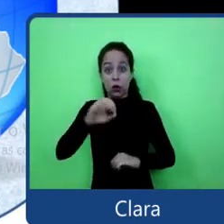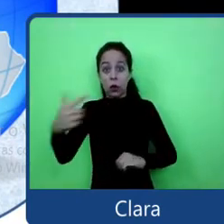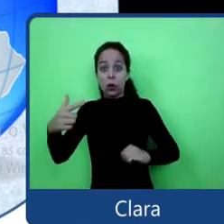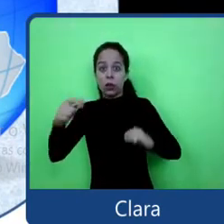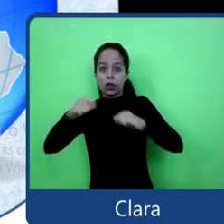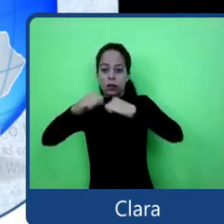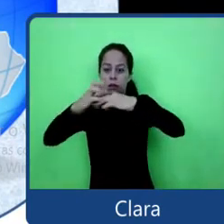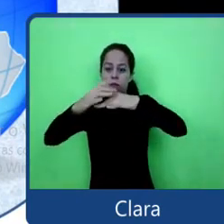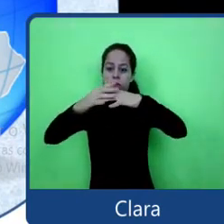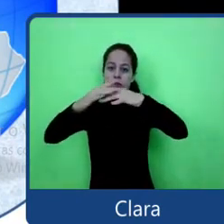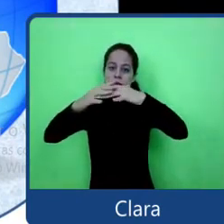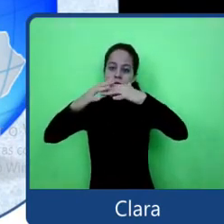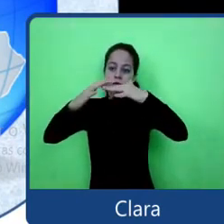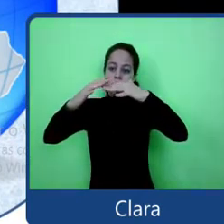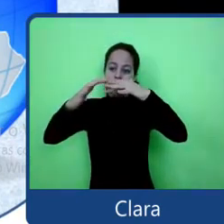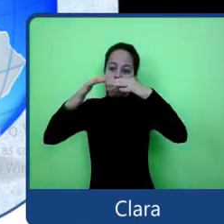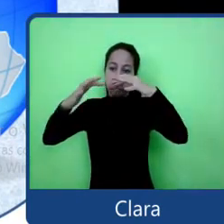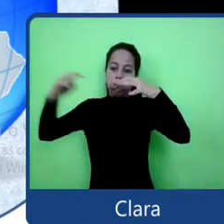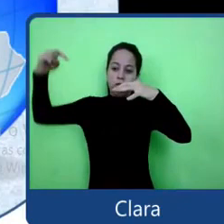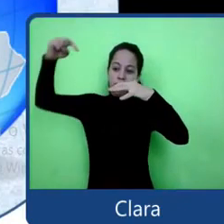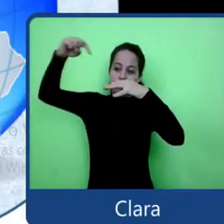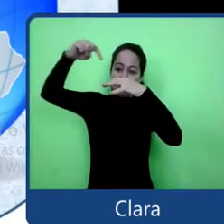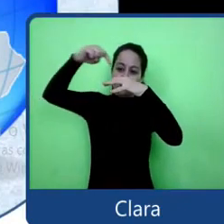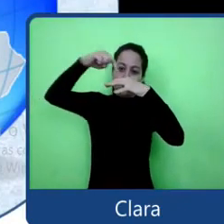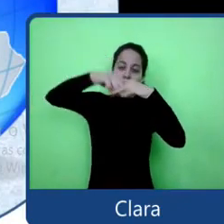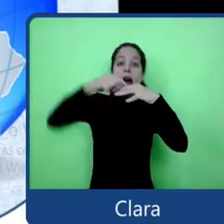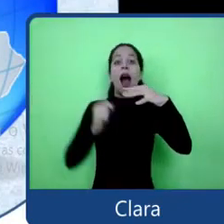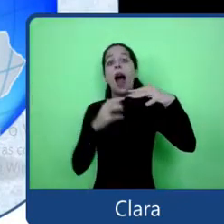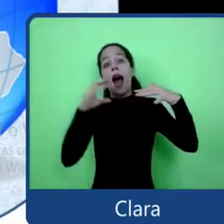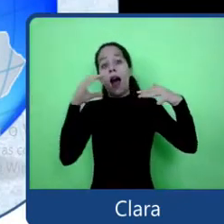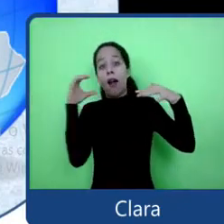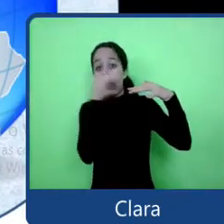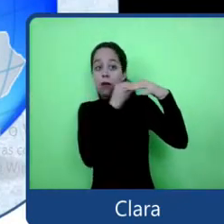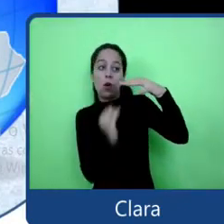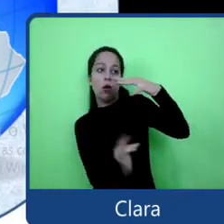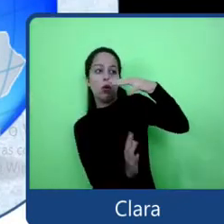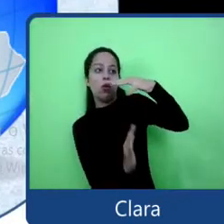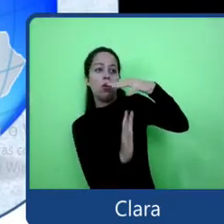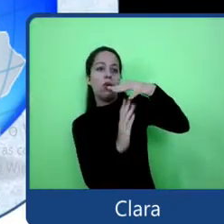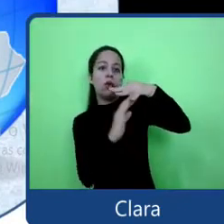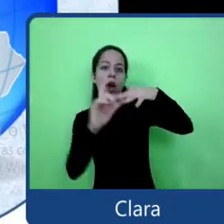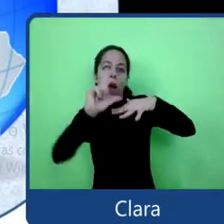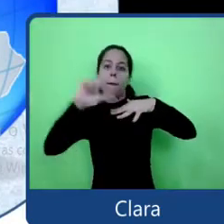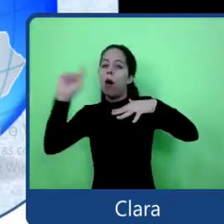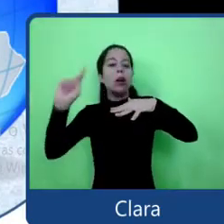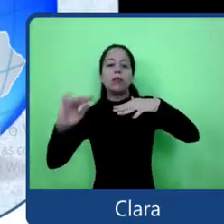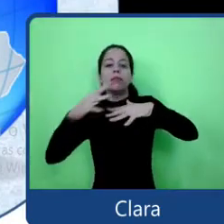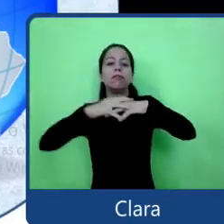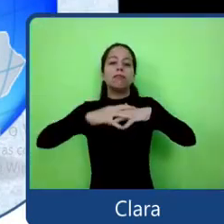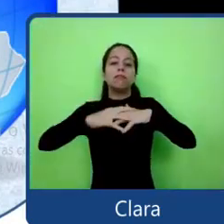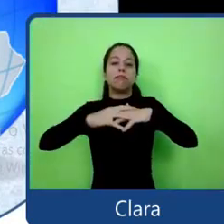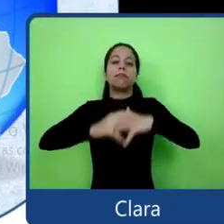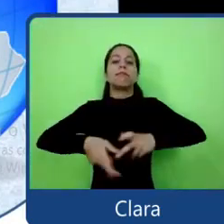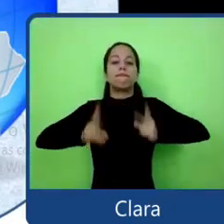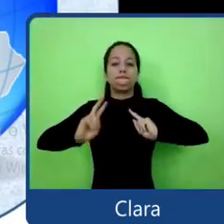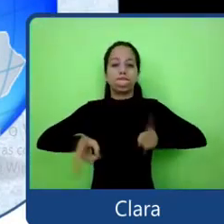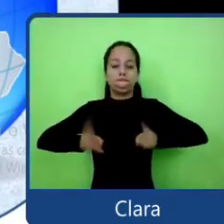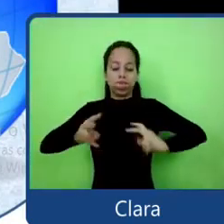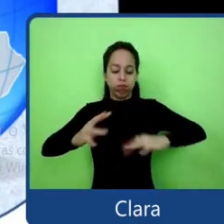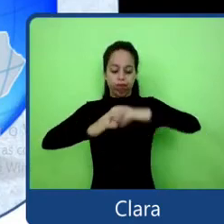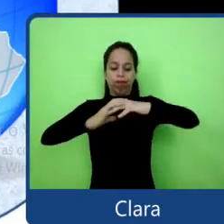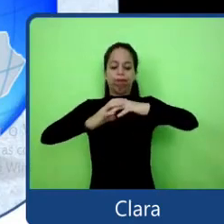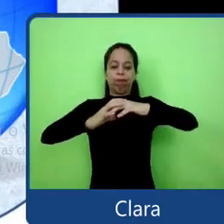um fenômeno natural, né? Mas então ele tem sido intensificado aí desde a Revolução Industrial, dado que a gente está transferindo uma